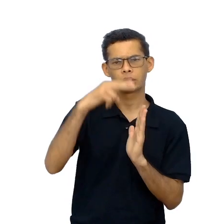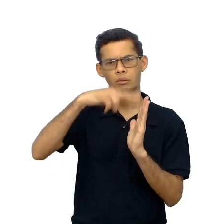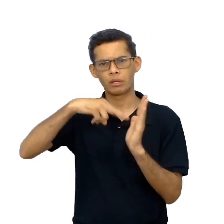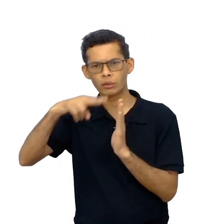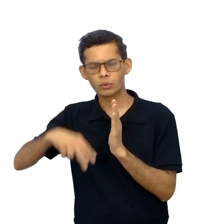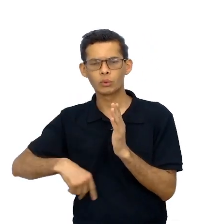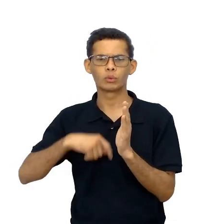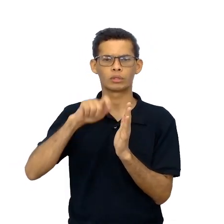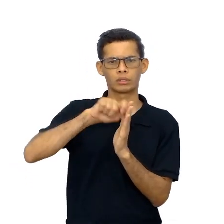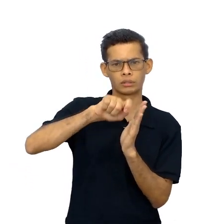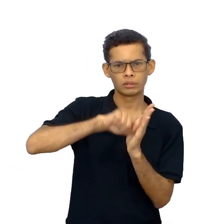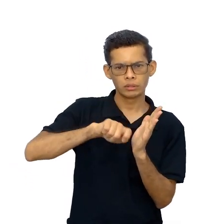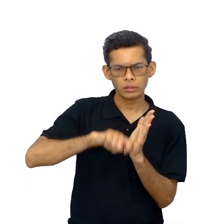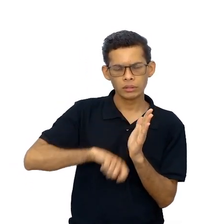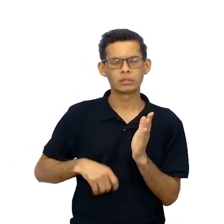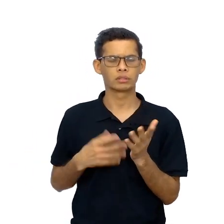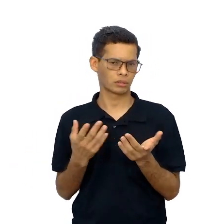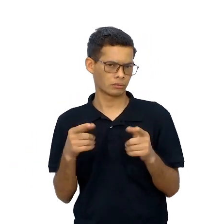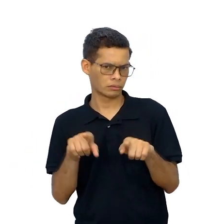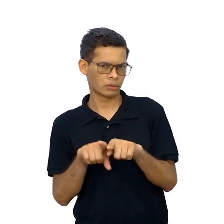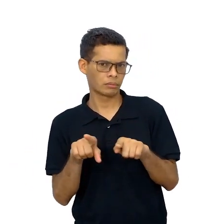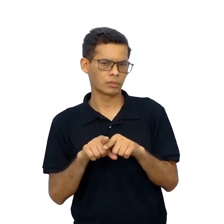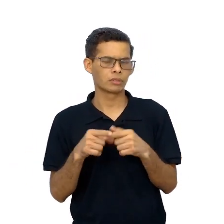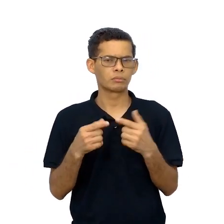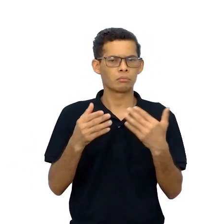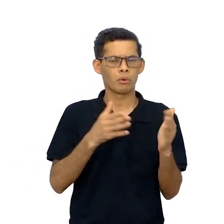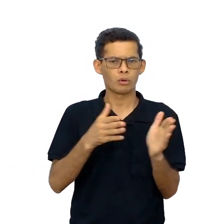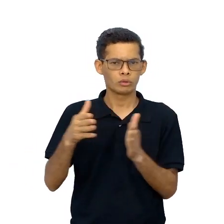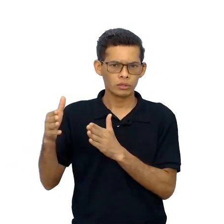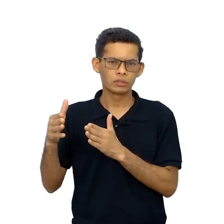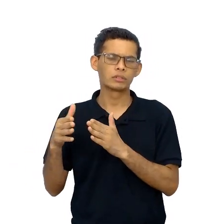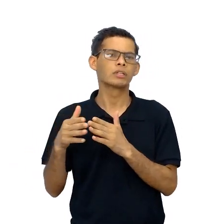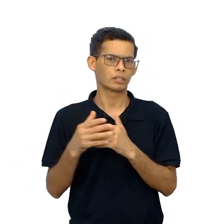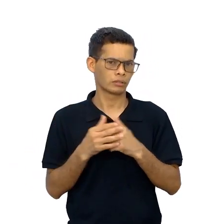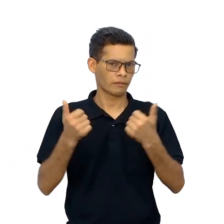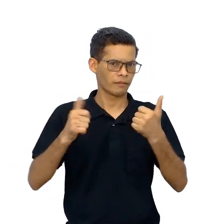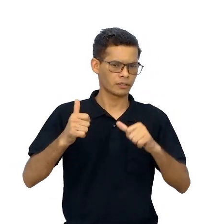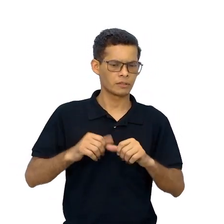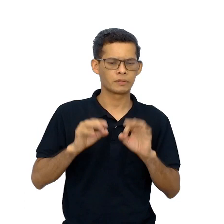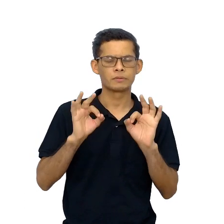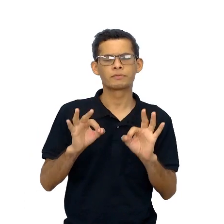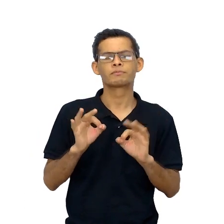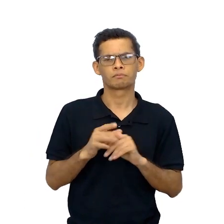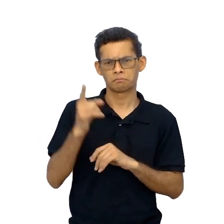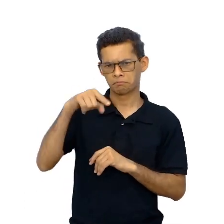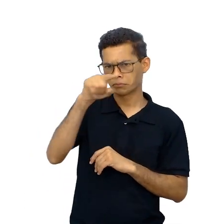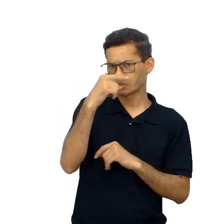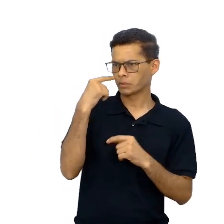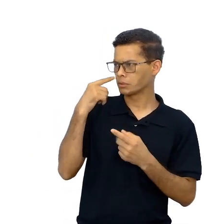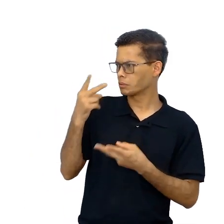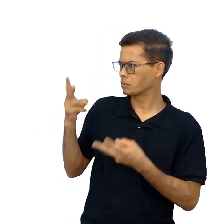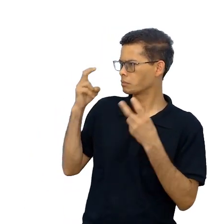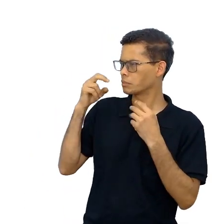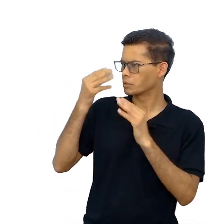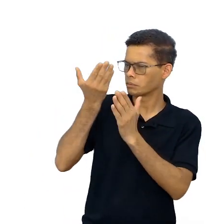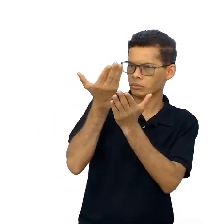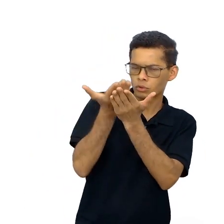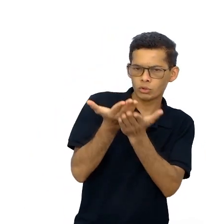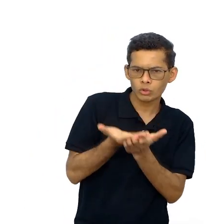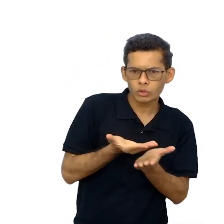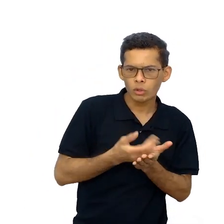e processos avaliativos, né? Então, aqui eu vou me debruçar em cima. Vocês percebem que está lá a escola,